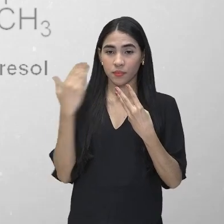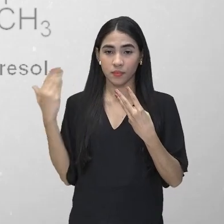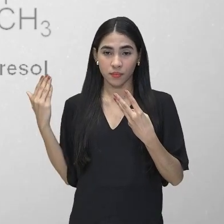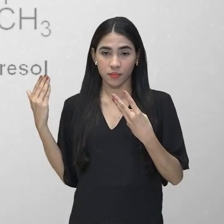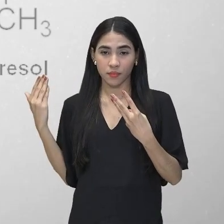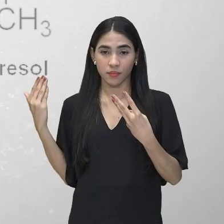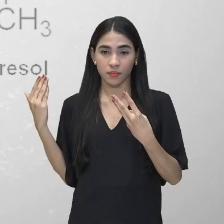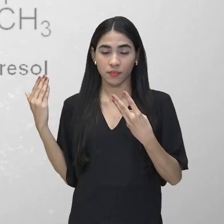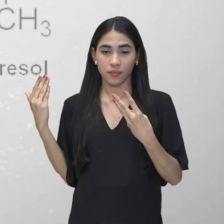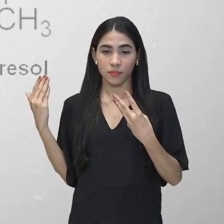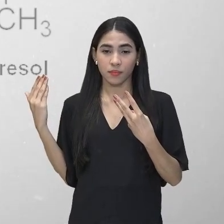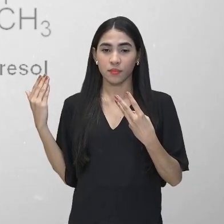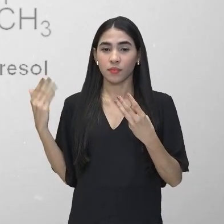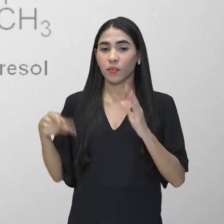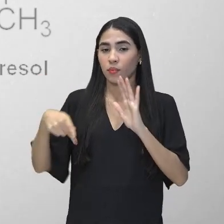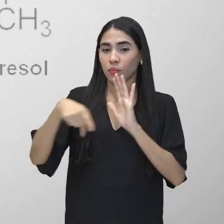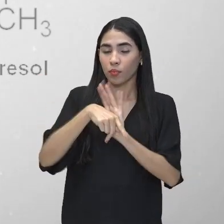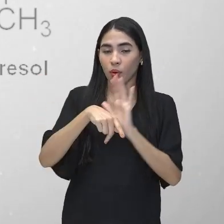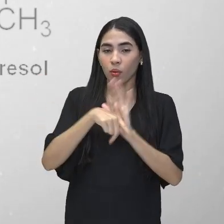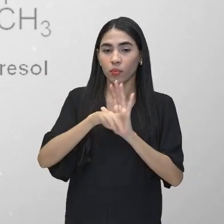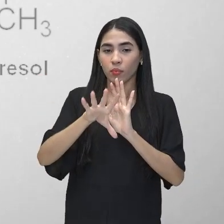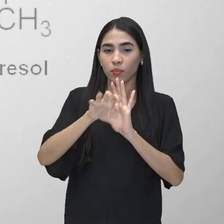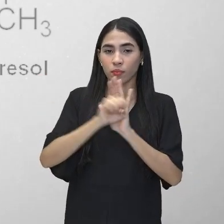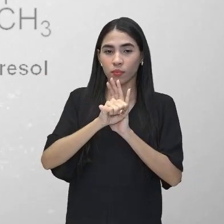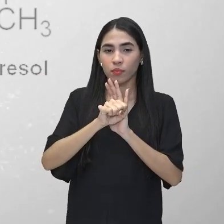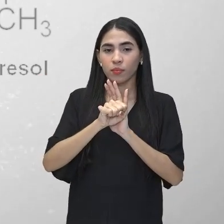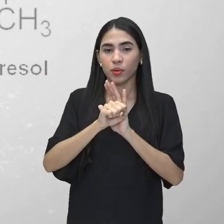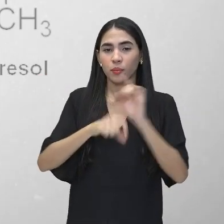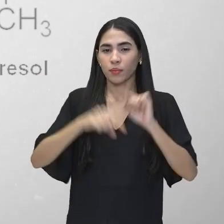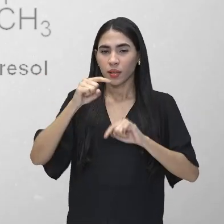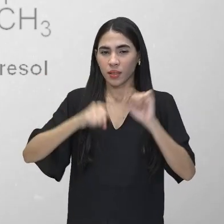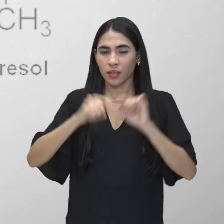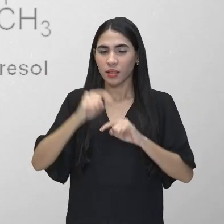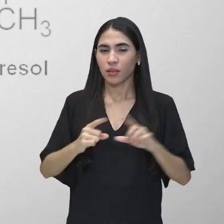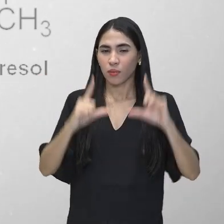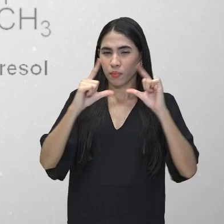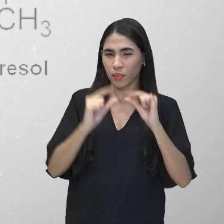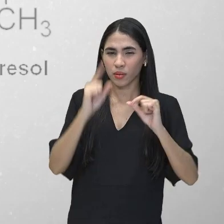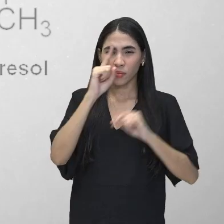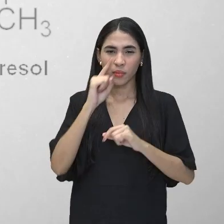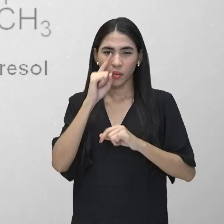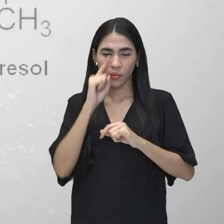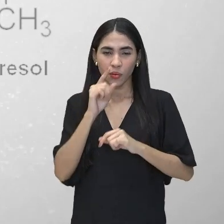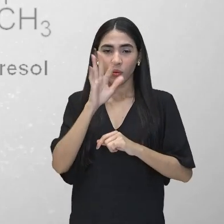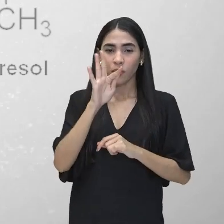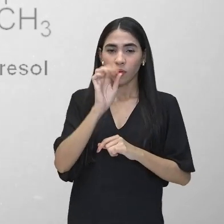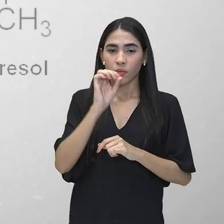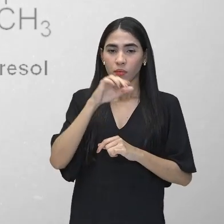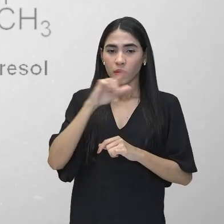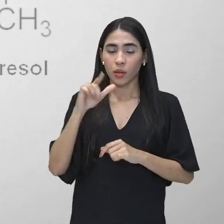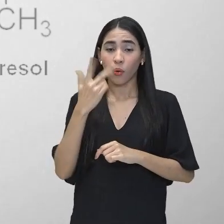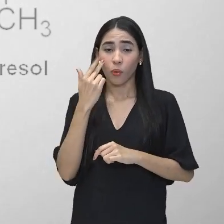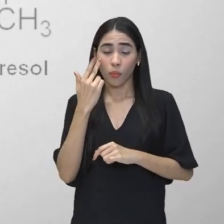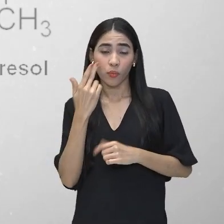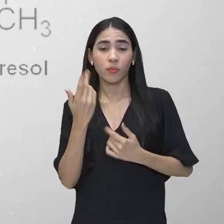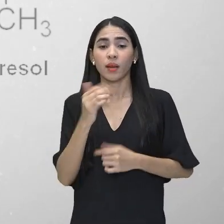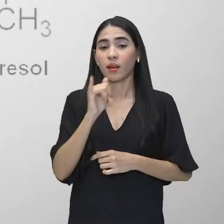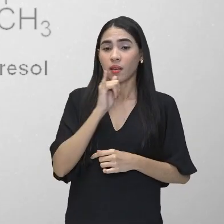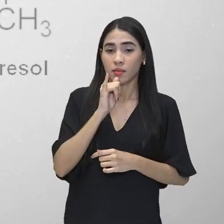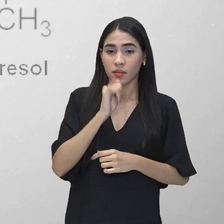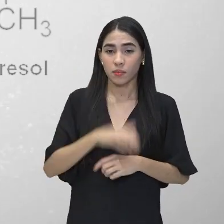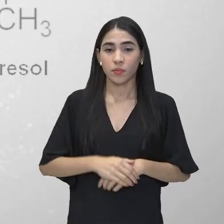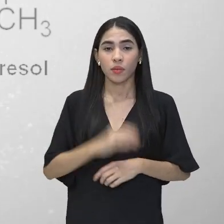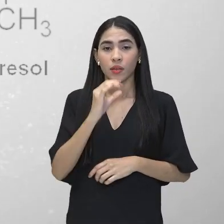C7H8O, obtidos do alcatrão de hulha e que são menos tóxicos que o fenol comum. Por exemplo,